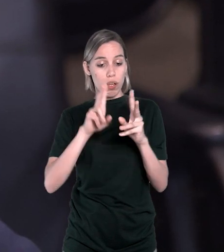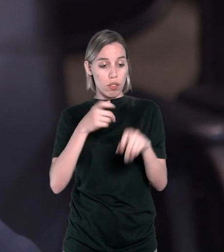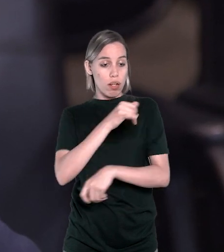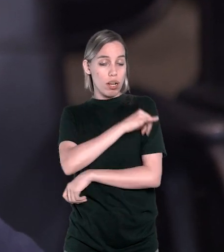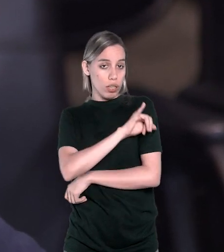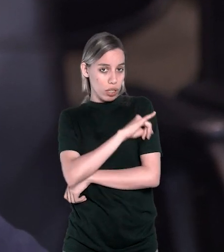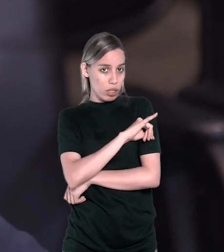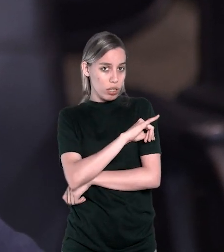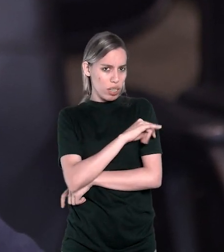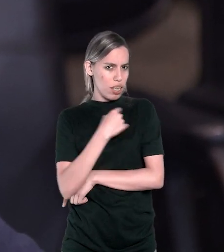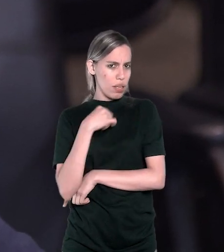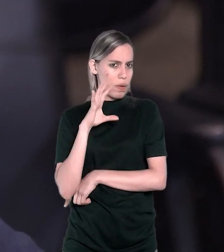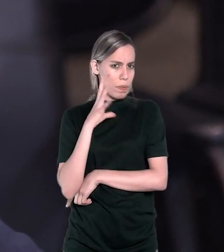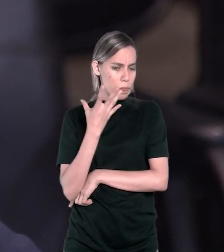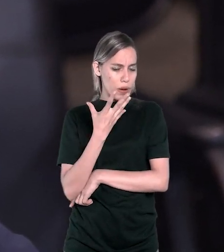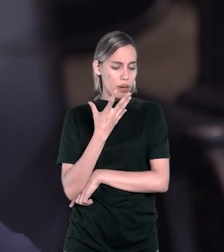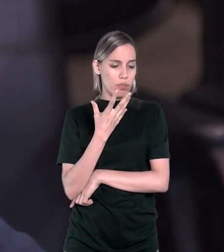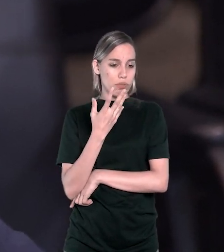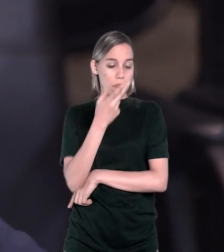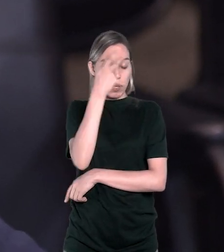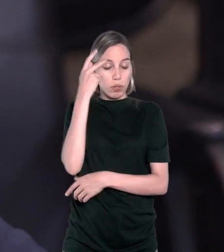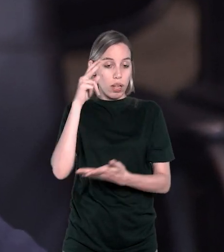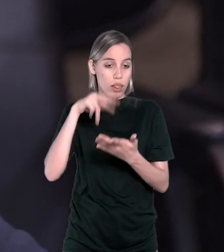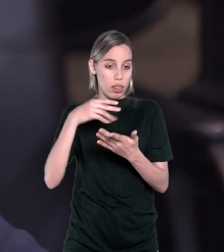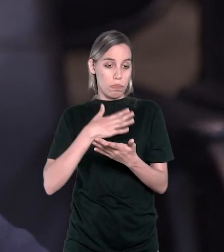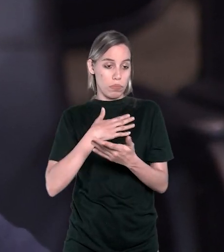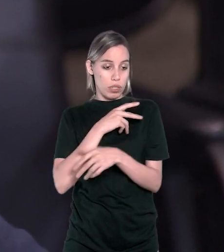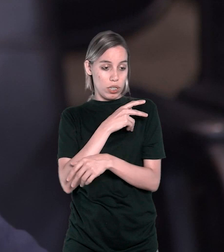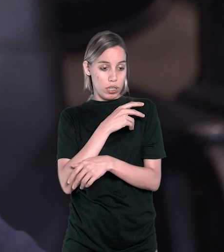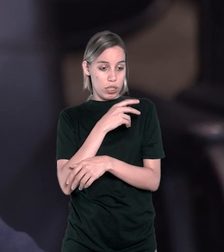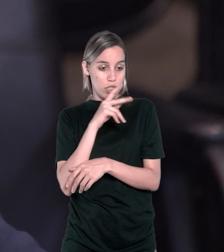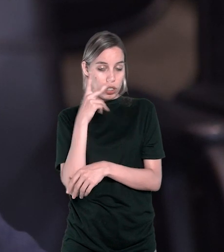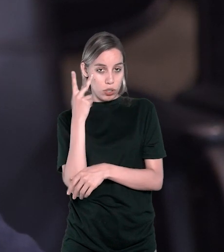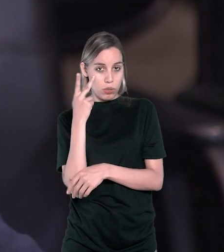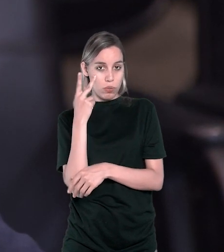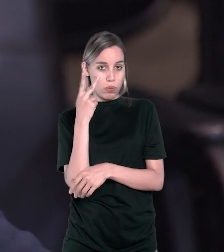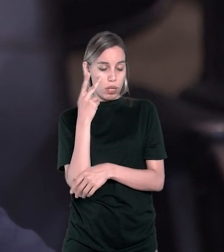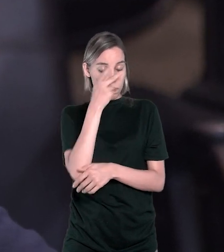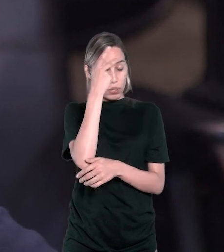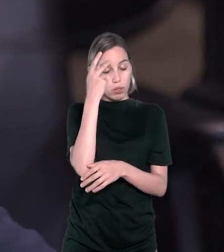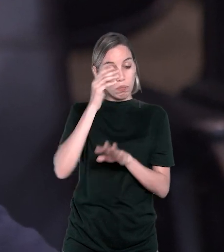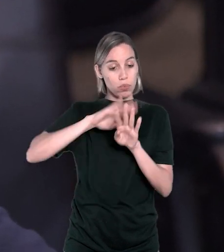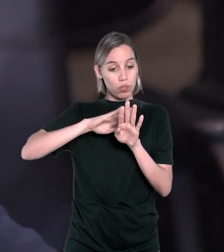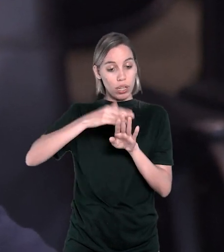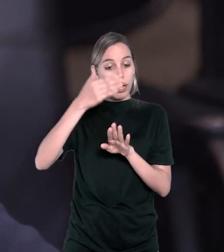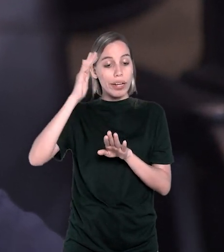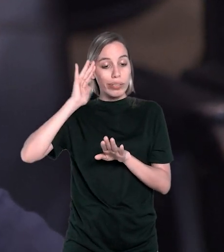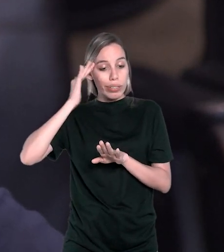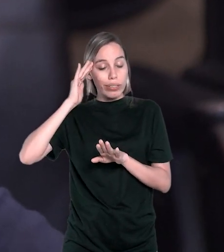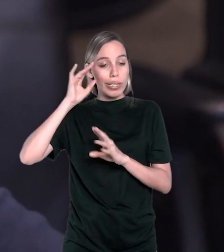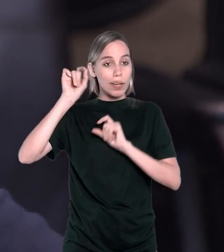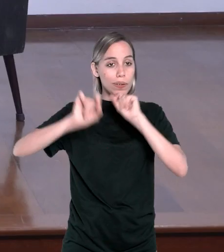as minhas histórias, eu acho que todo mundo vai poder elaborar um pouco no imaginário esse Rio de Janeiro que eu falo. E é um pouco sobre isso que eu falo,